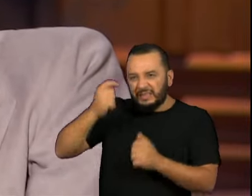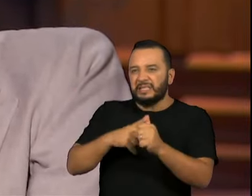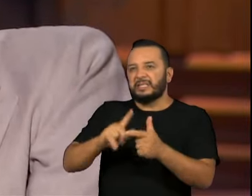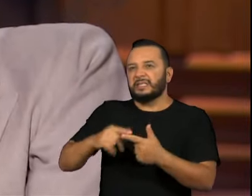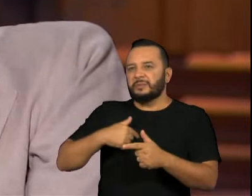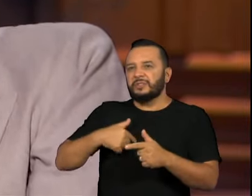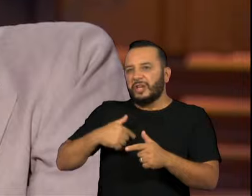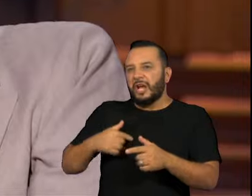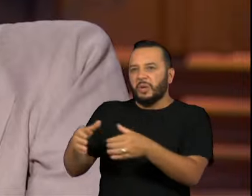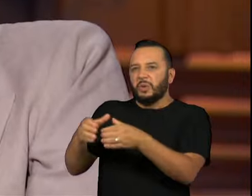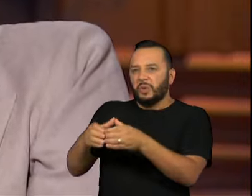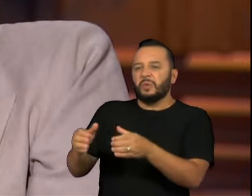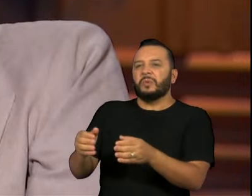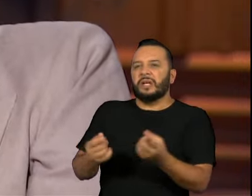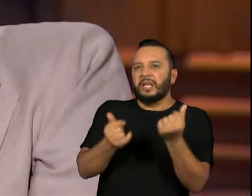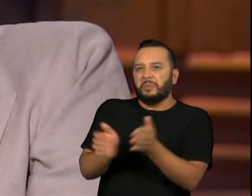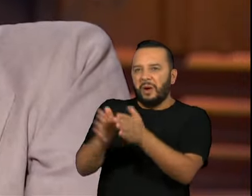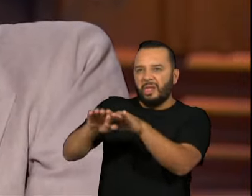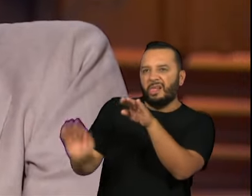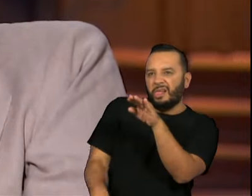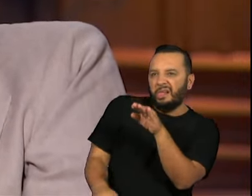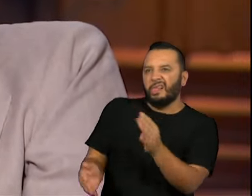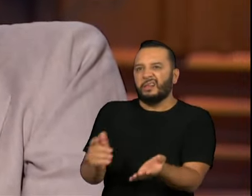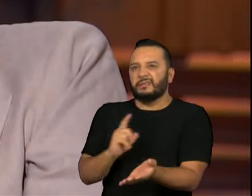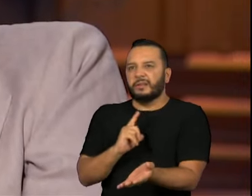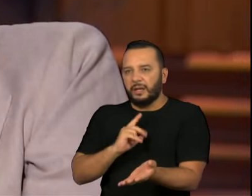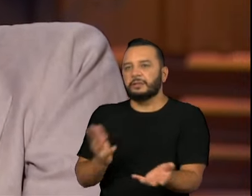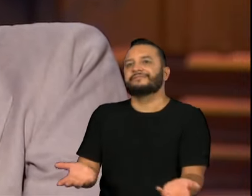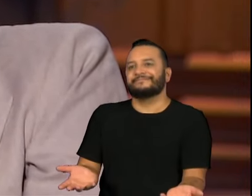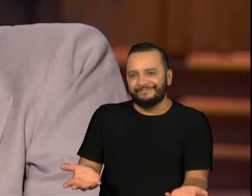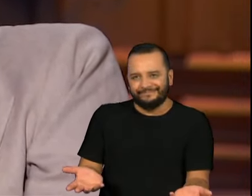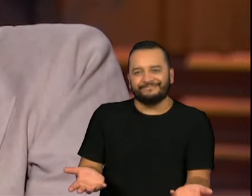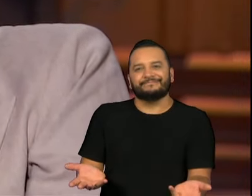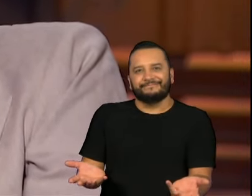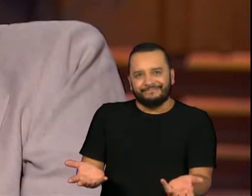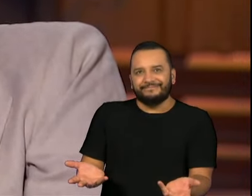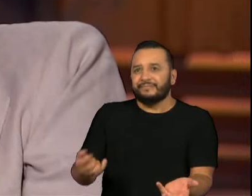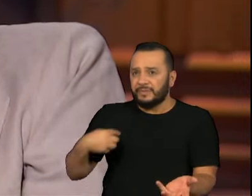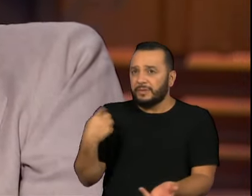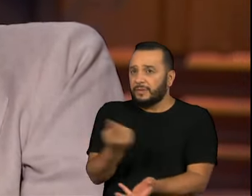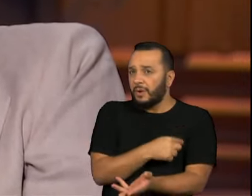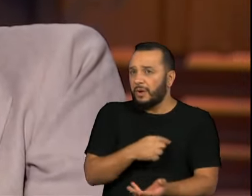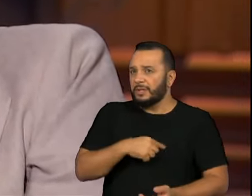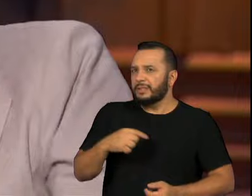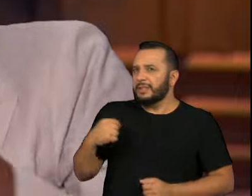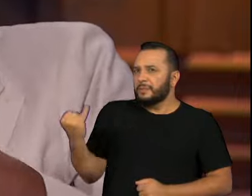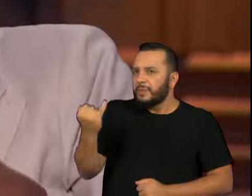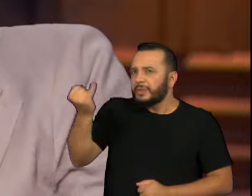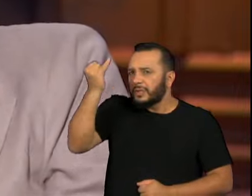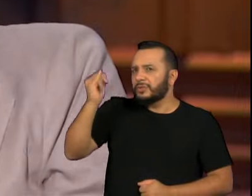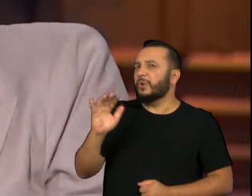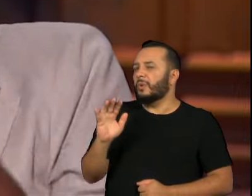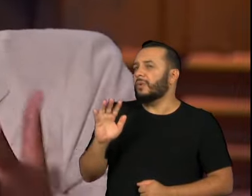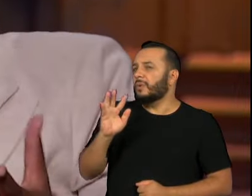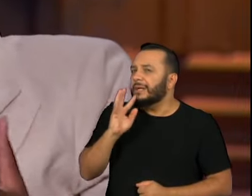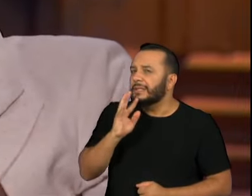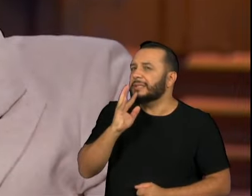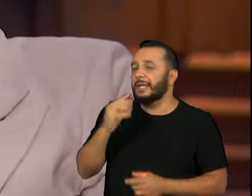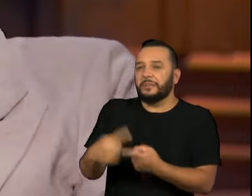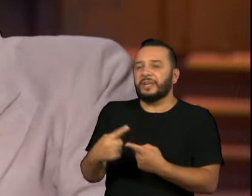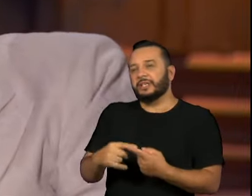opressão de classe acho que a primeira parte importante a gente precisa conhecer essa estrutura para a gente naturaliza